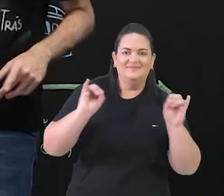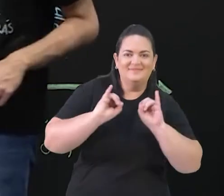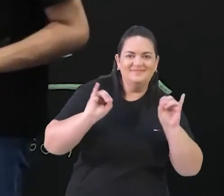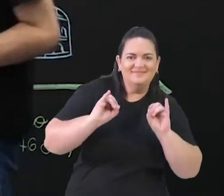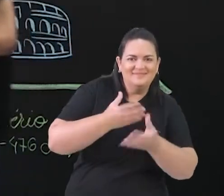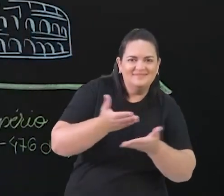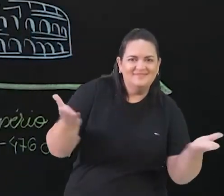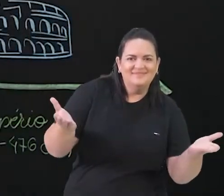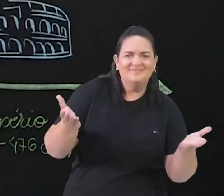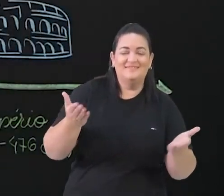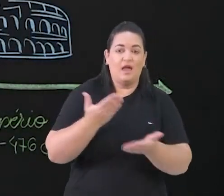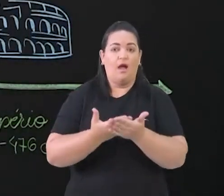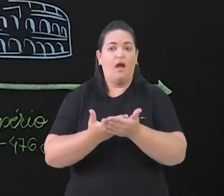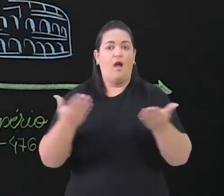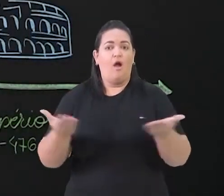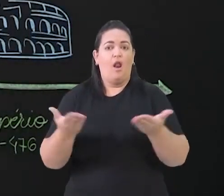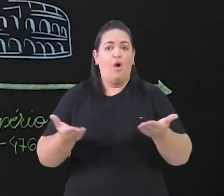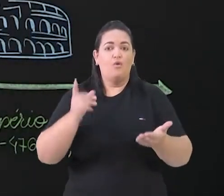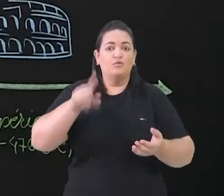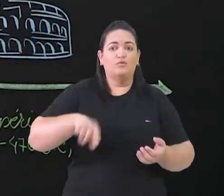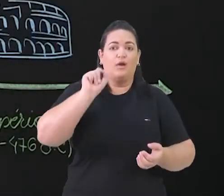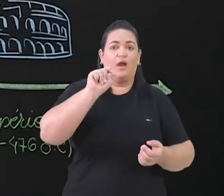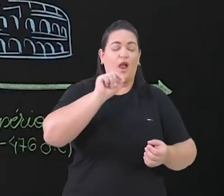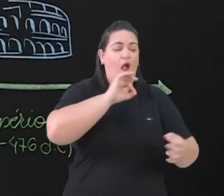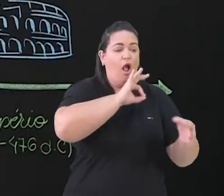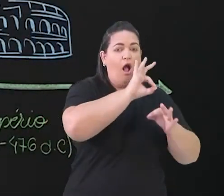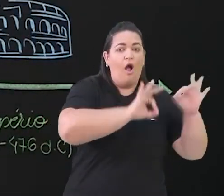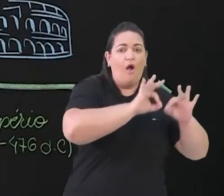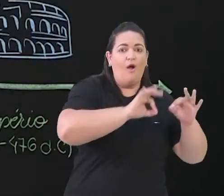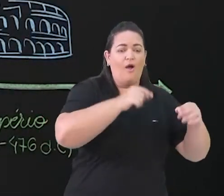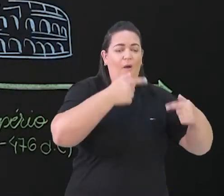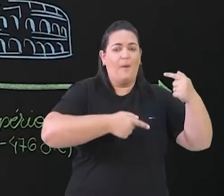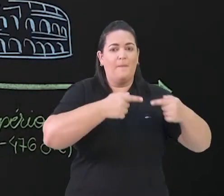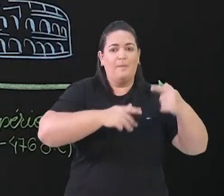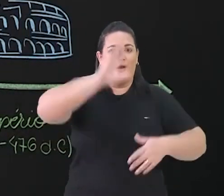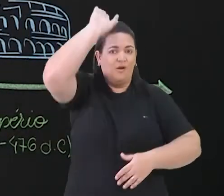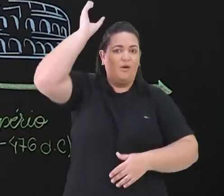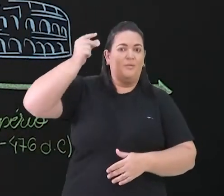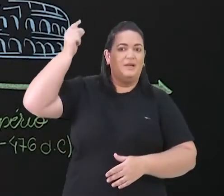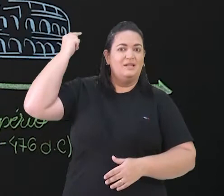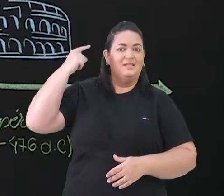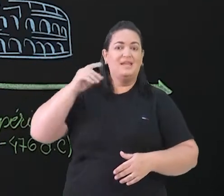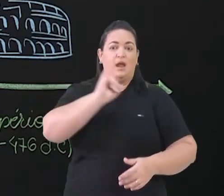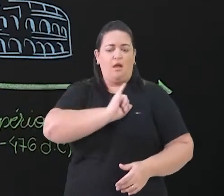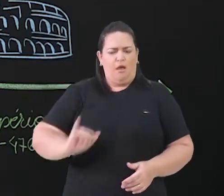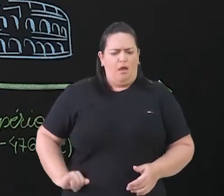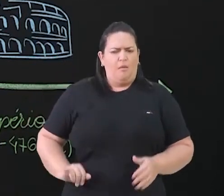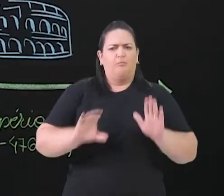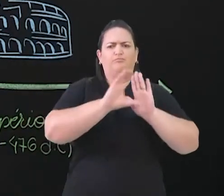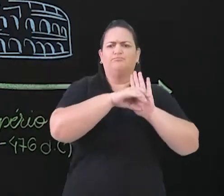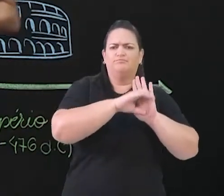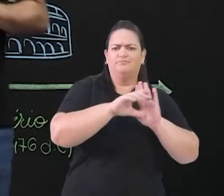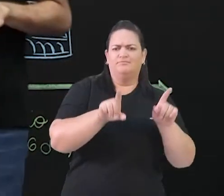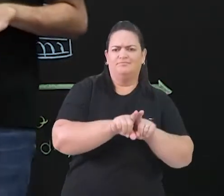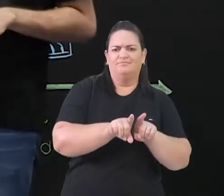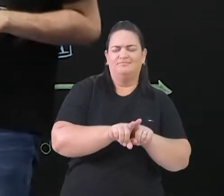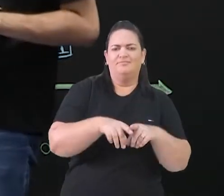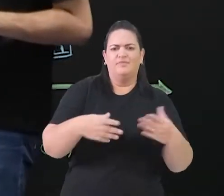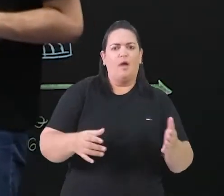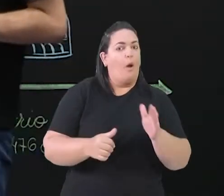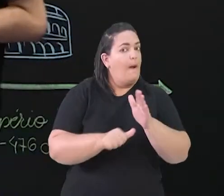Fala pessoal, tá aqui a aula de hoje, formação política na Roma Antiga e o conceito de império. Primeira coisa que a gente